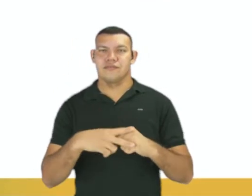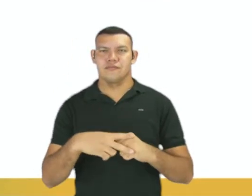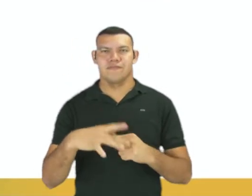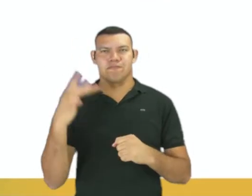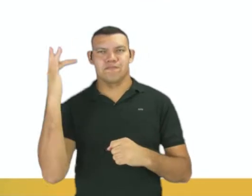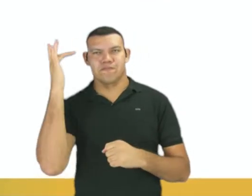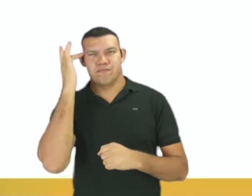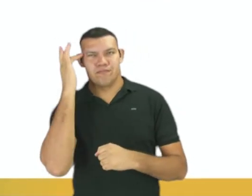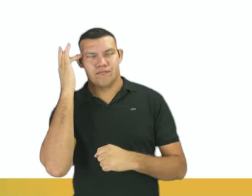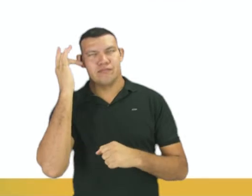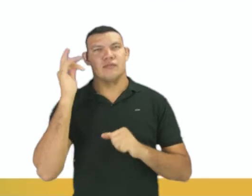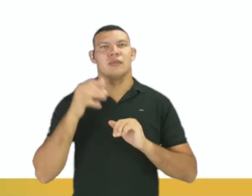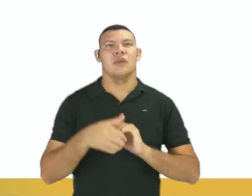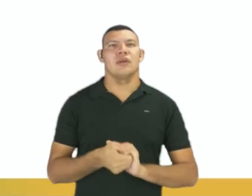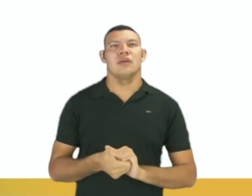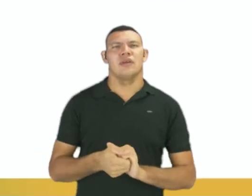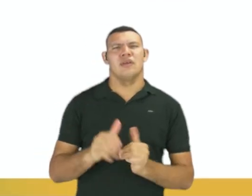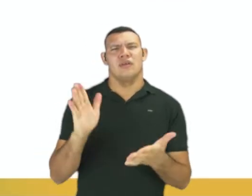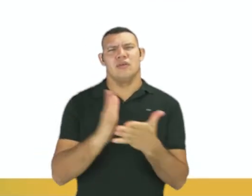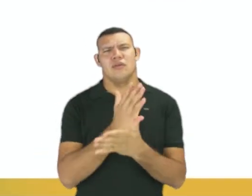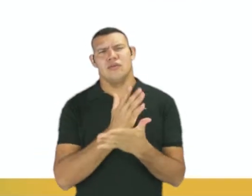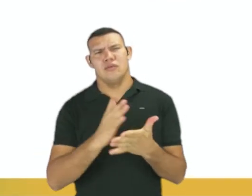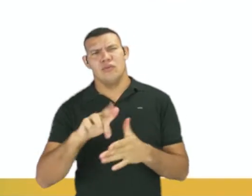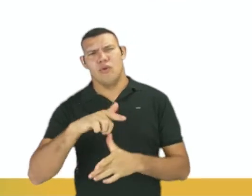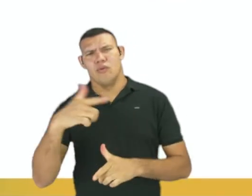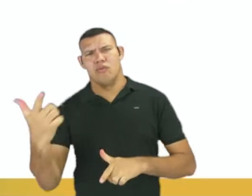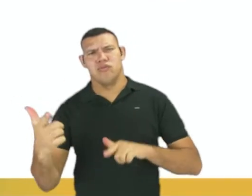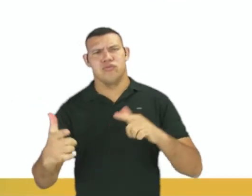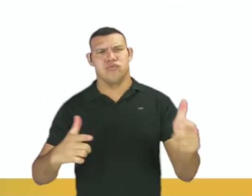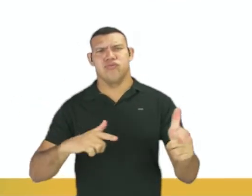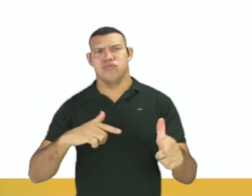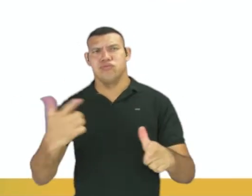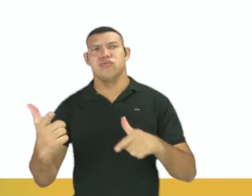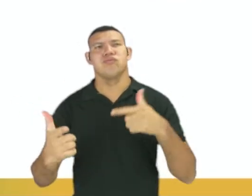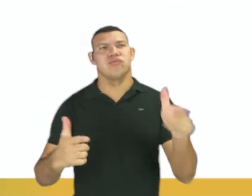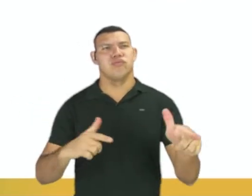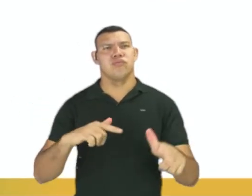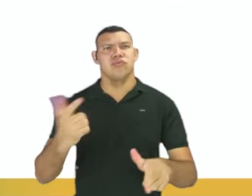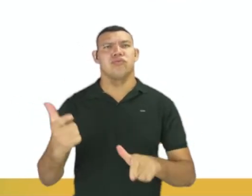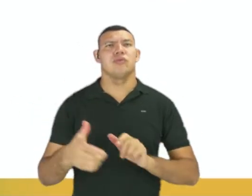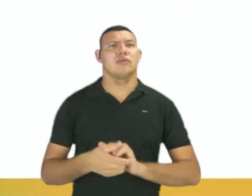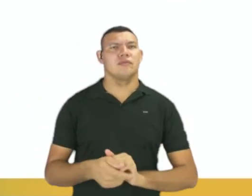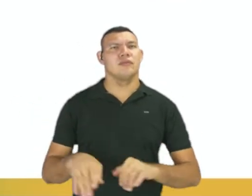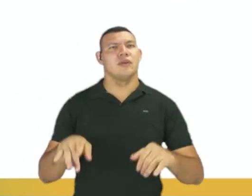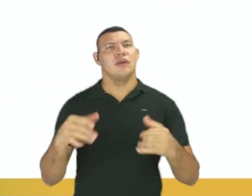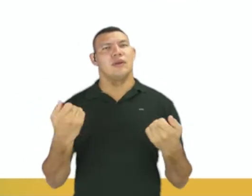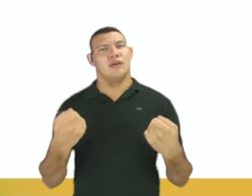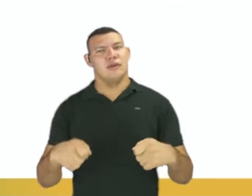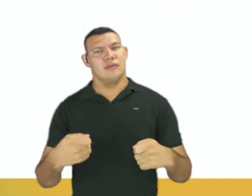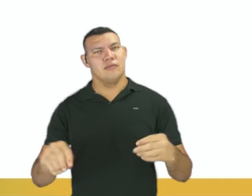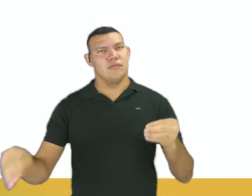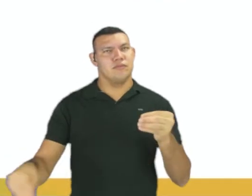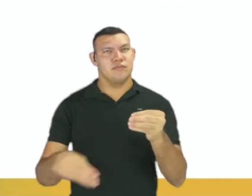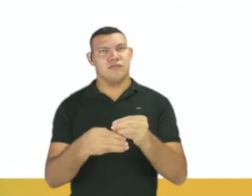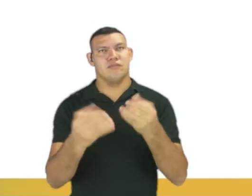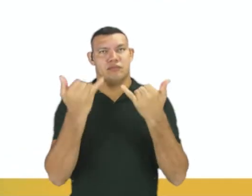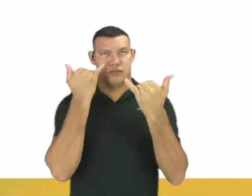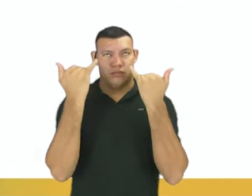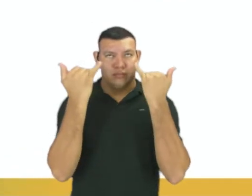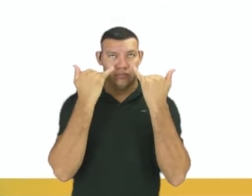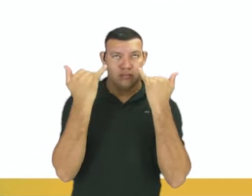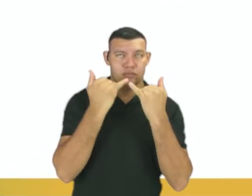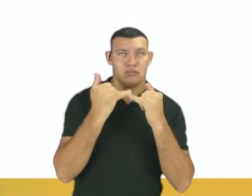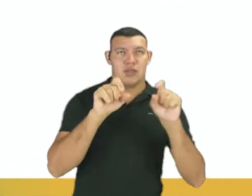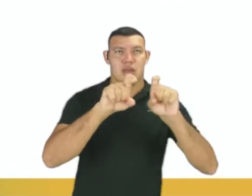como outros verbos demanda informações complementares a oração criando assim uma oração que complementa